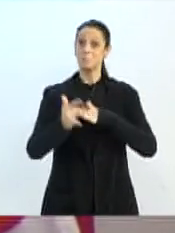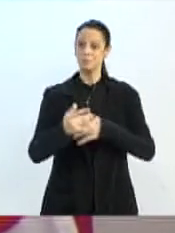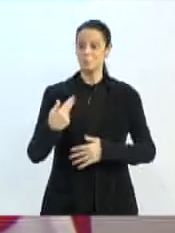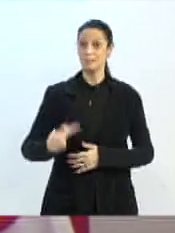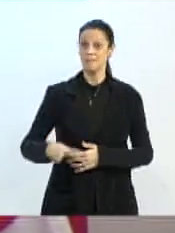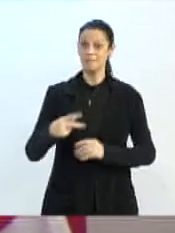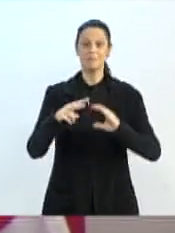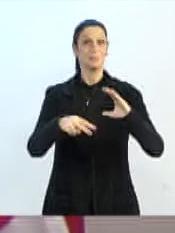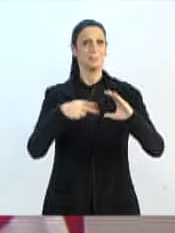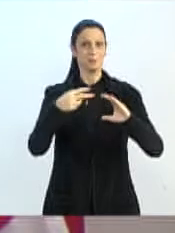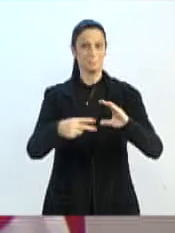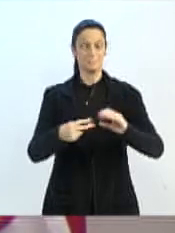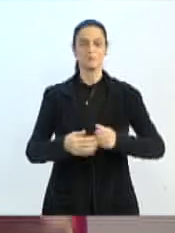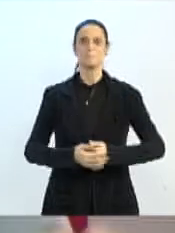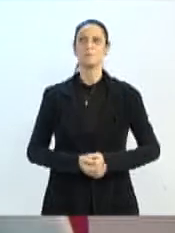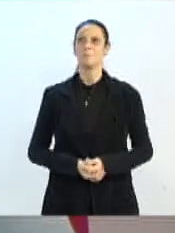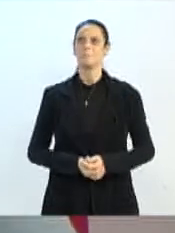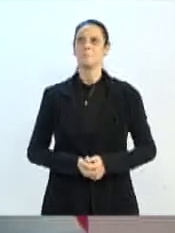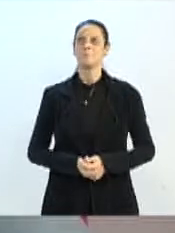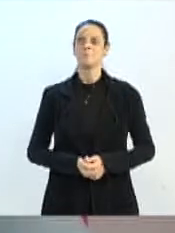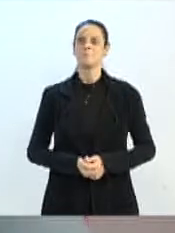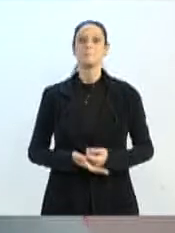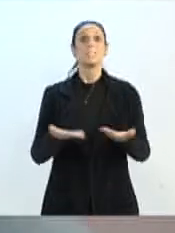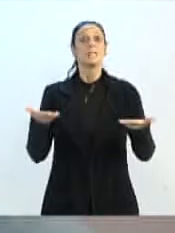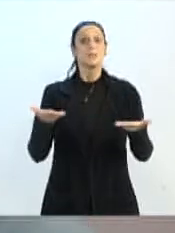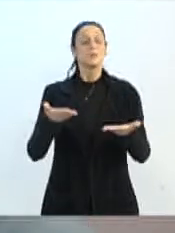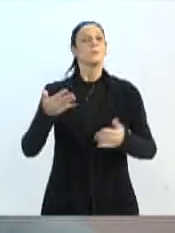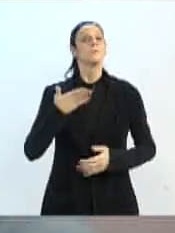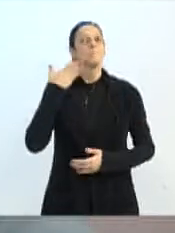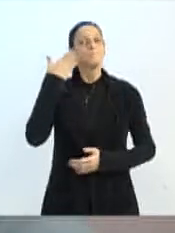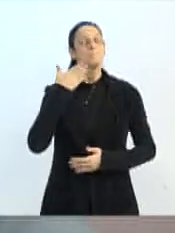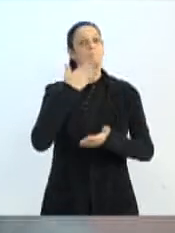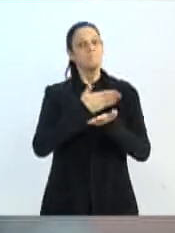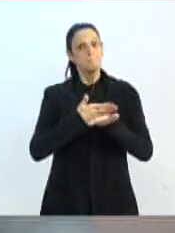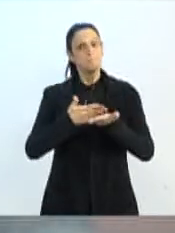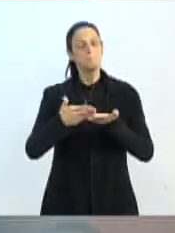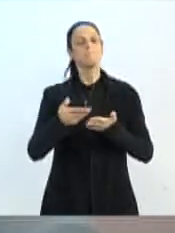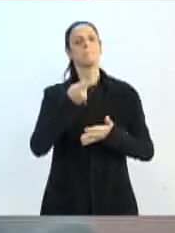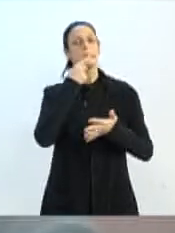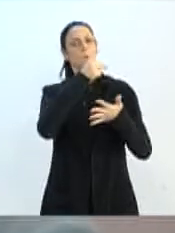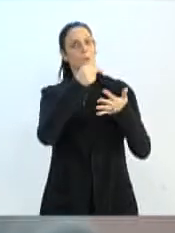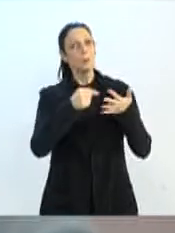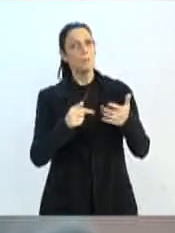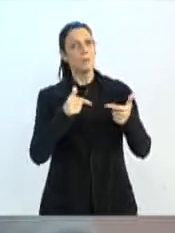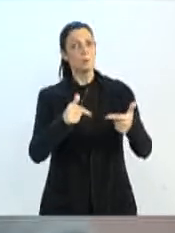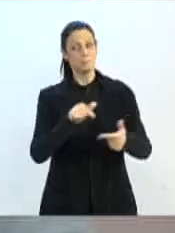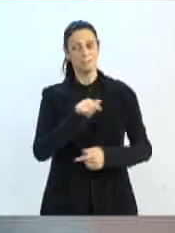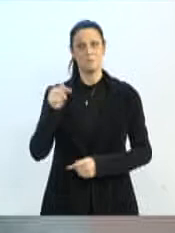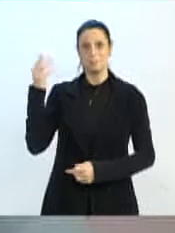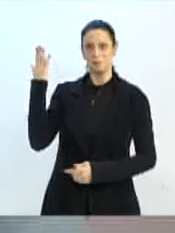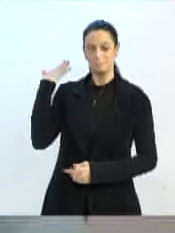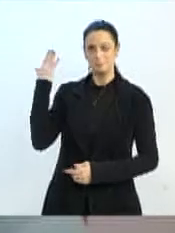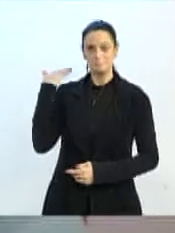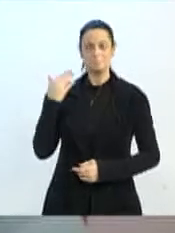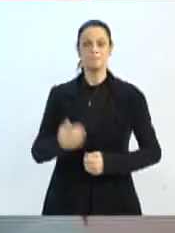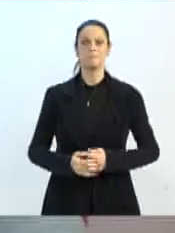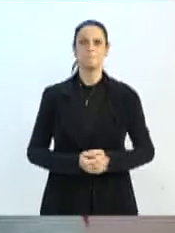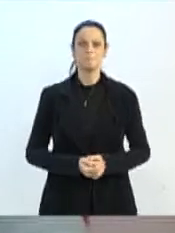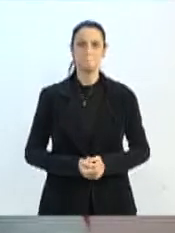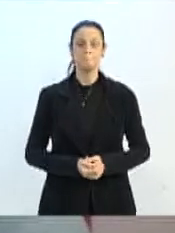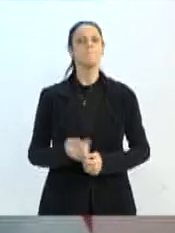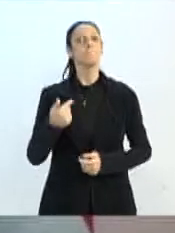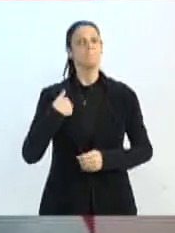Câmara. Começo aqui hoje meu pronunciamento falando de algumas ações da última semana, iniciando numa